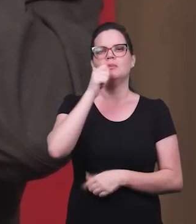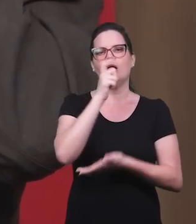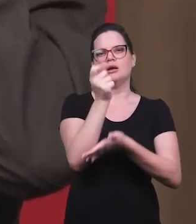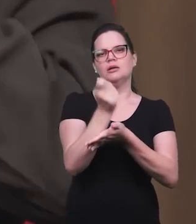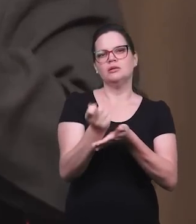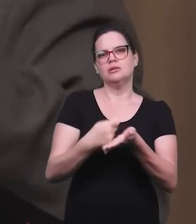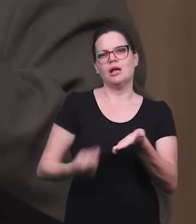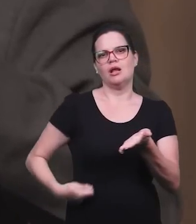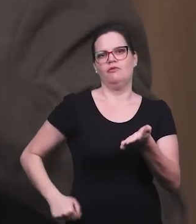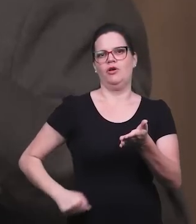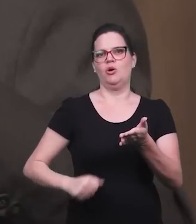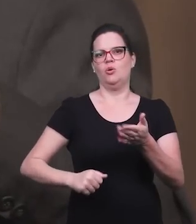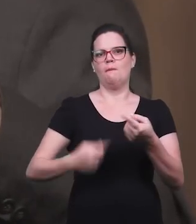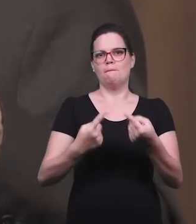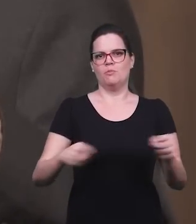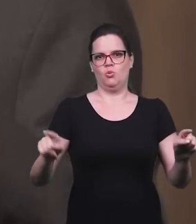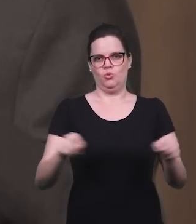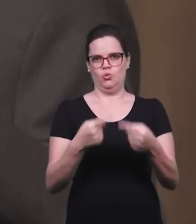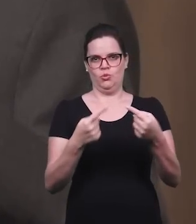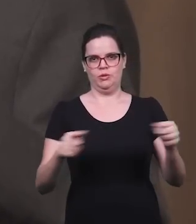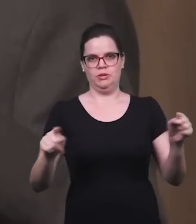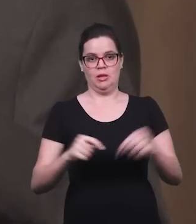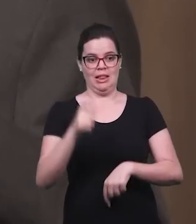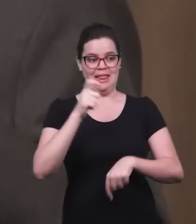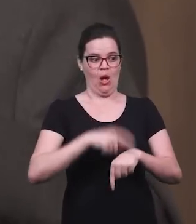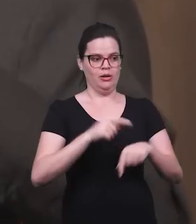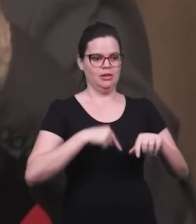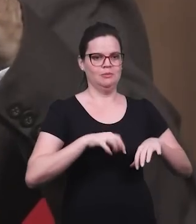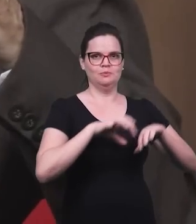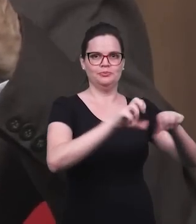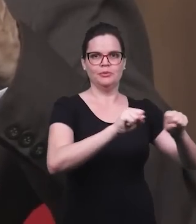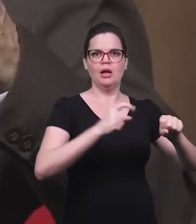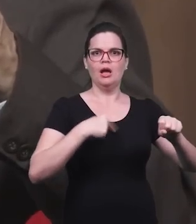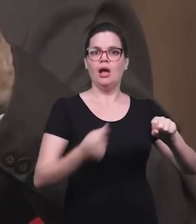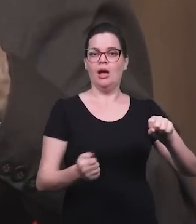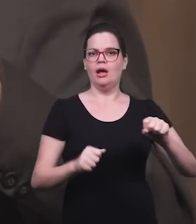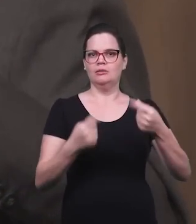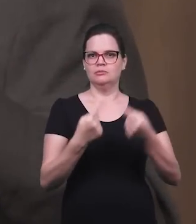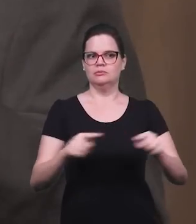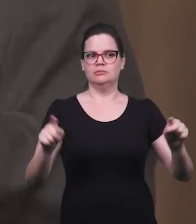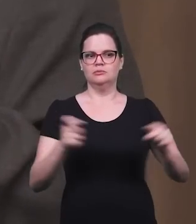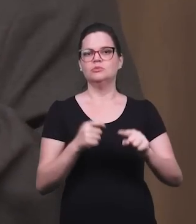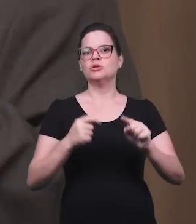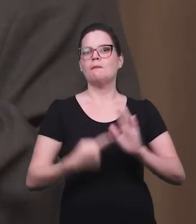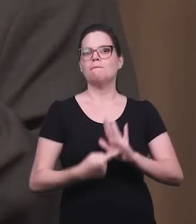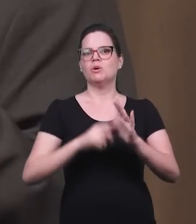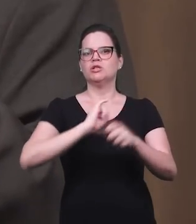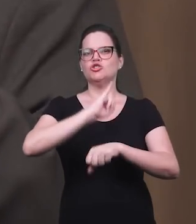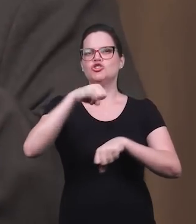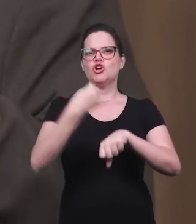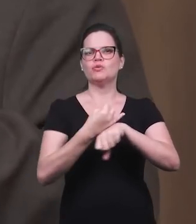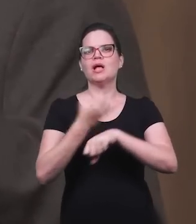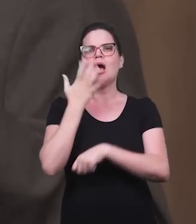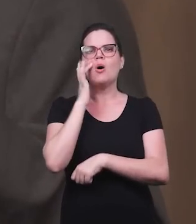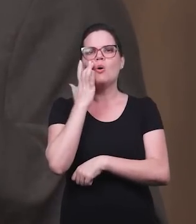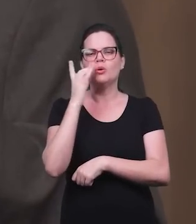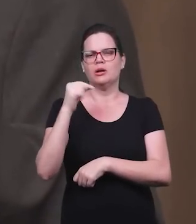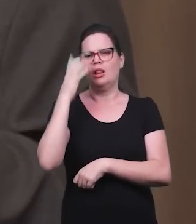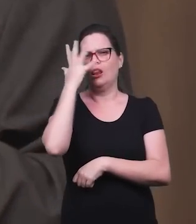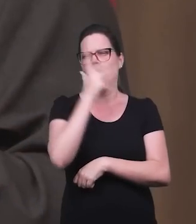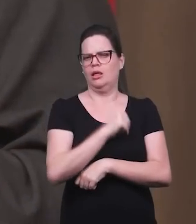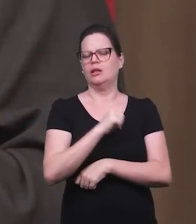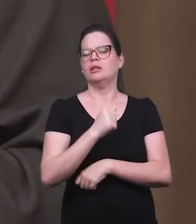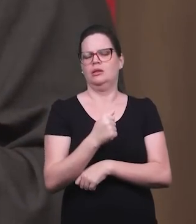Shemer, nesse momento compôs uma canção chamada Jerusalém de Ouro, uma canção muito